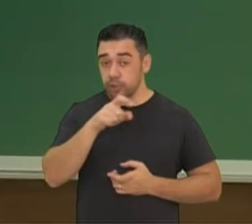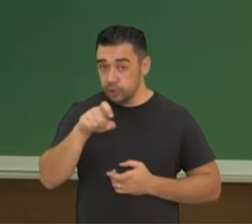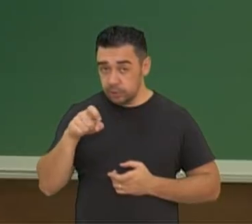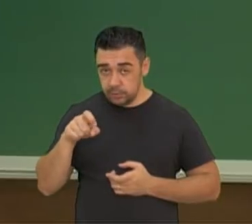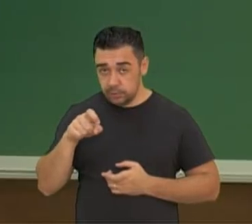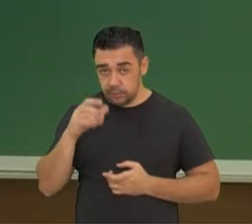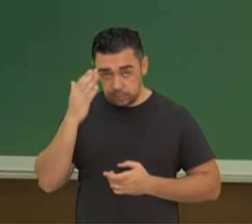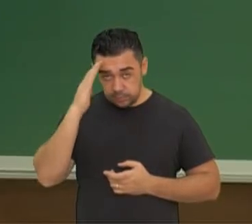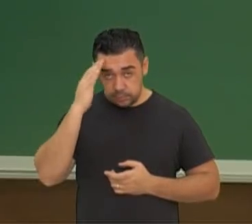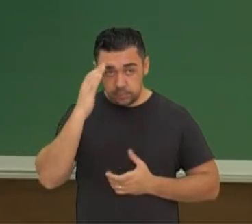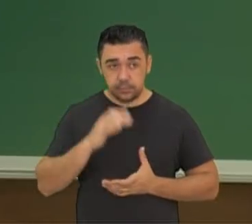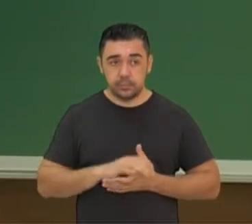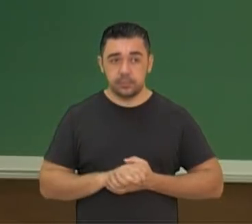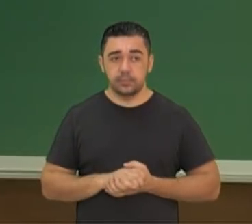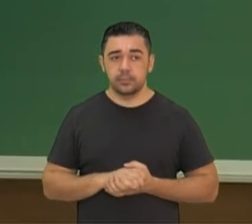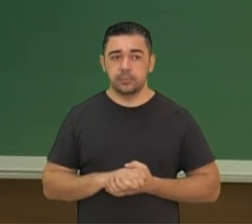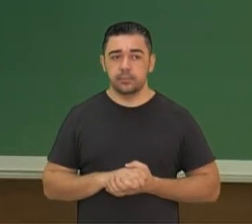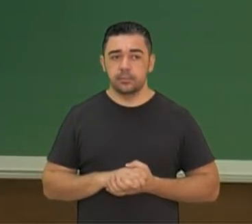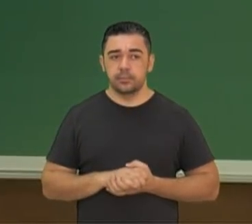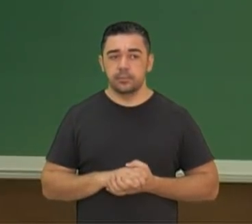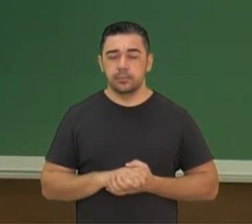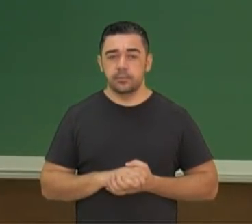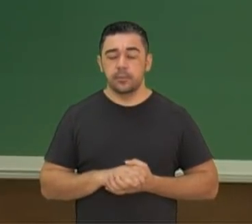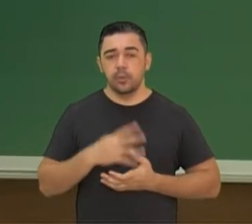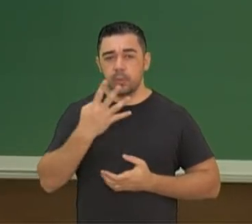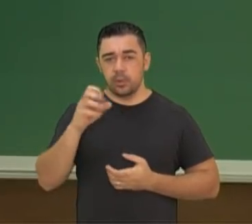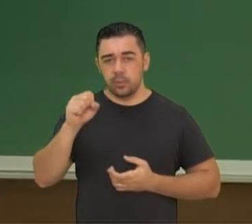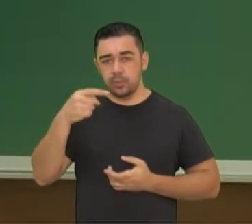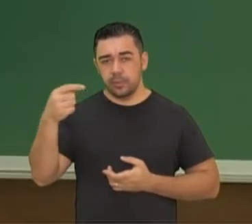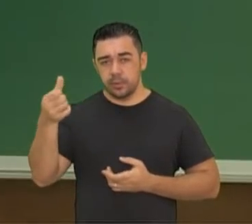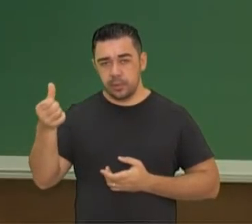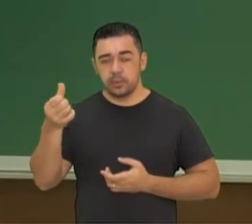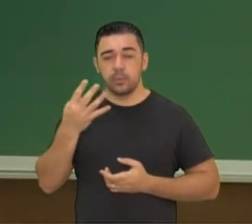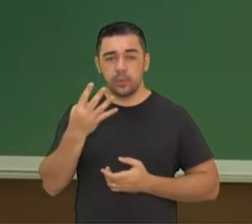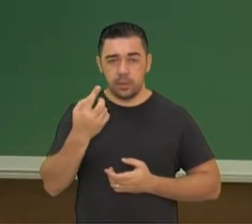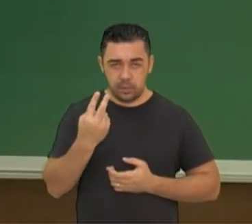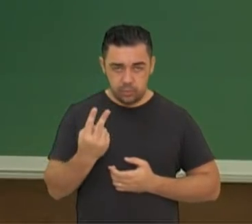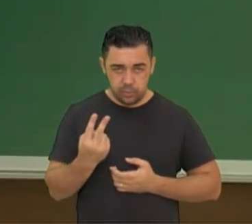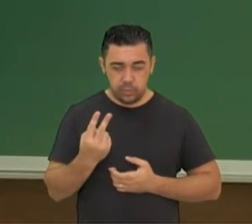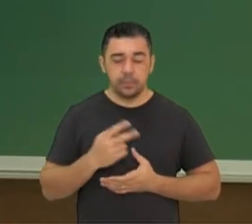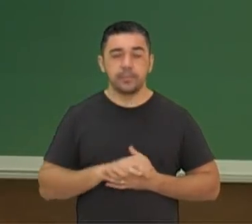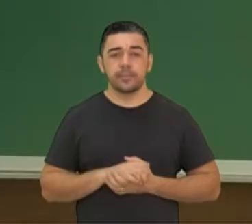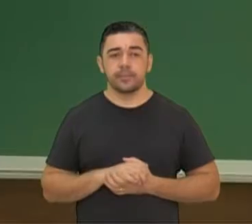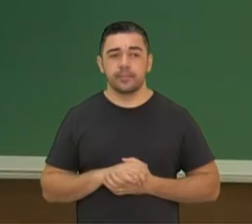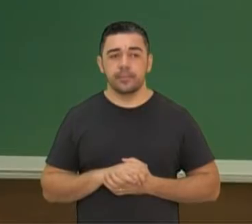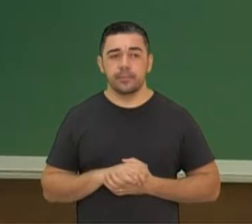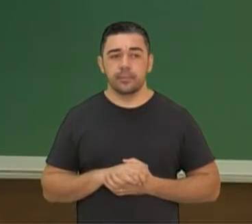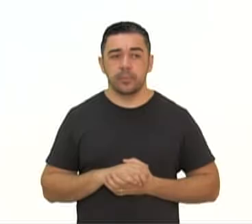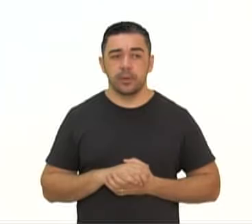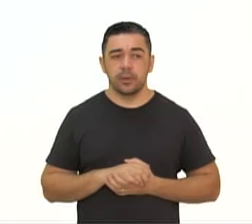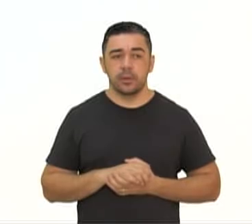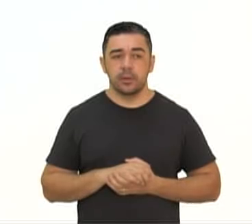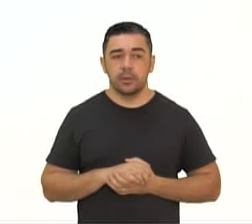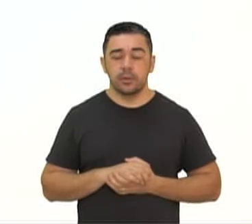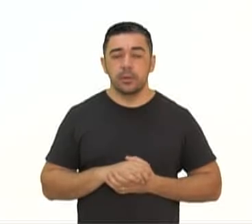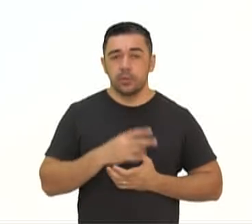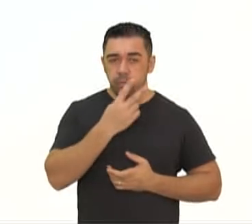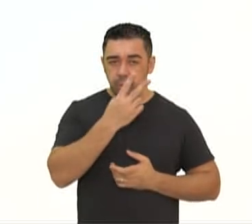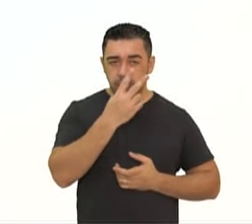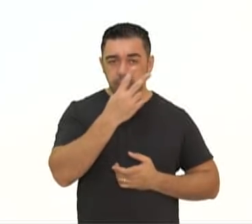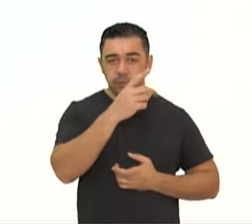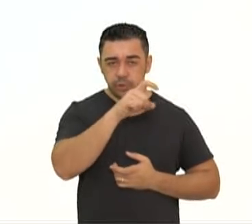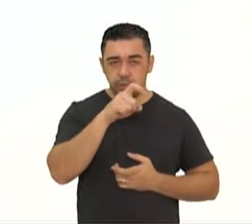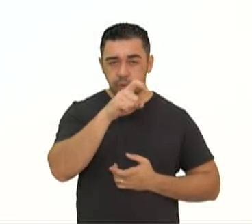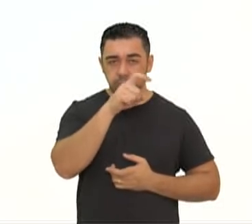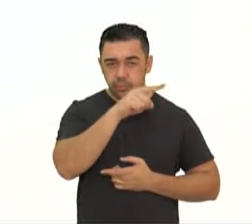bem? 2X igual a 48 menos 6, que fica 42. O 2 está